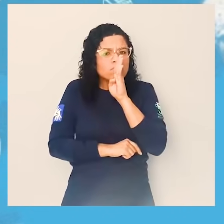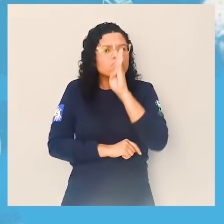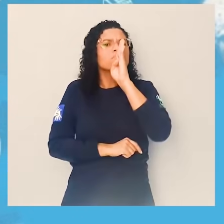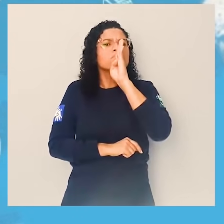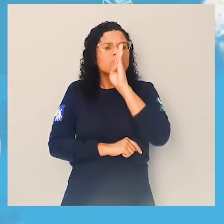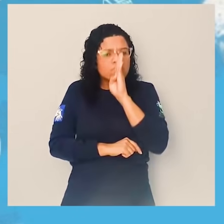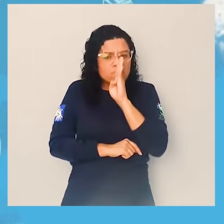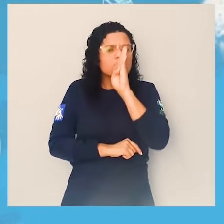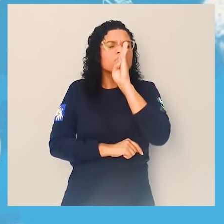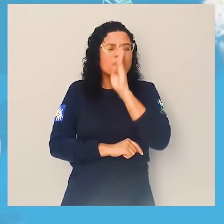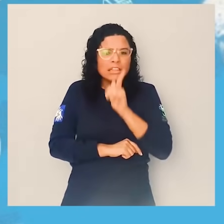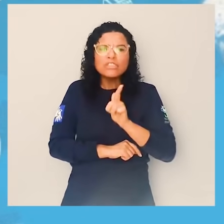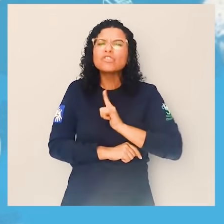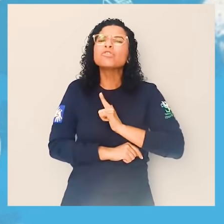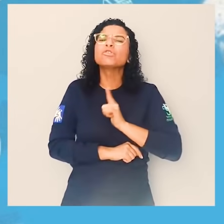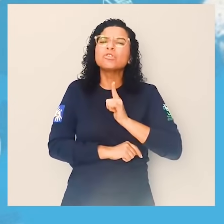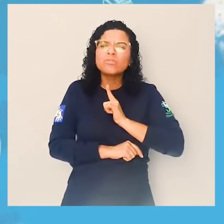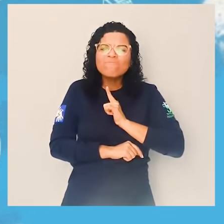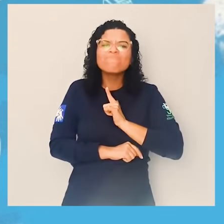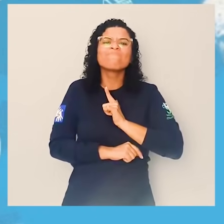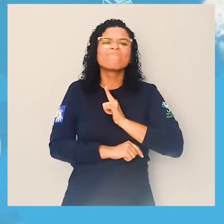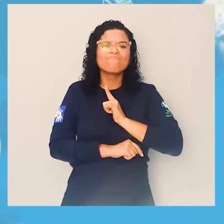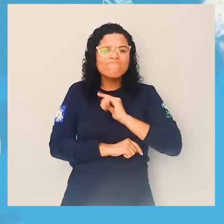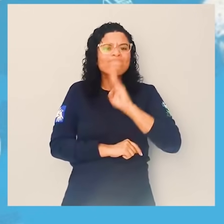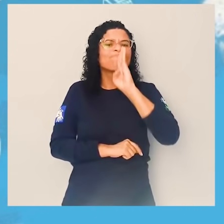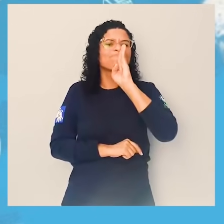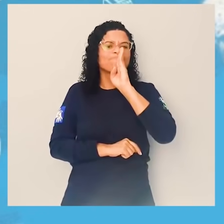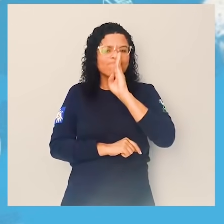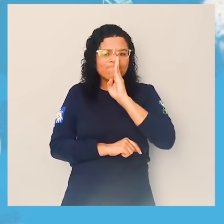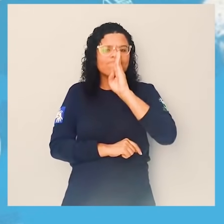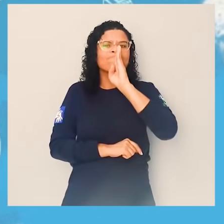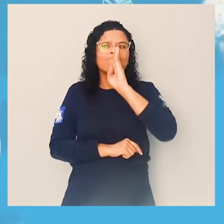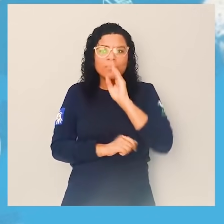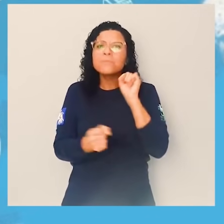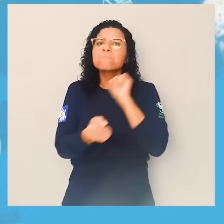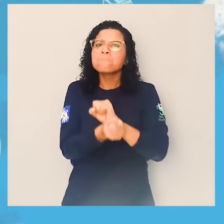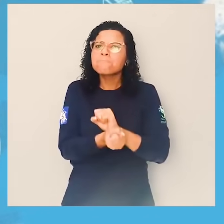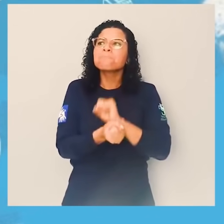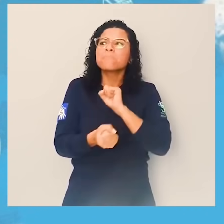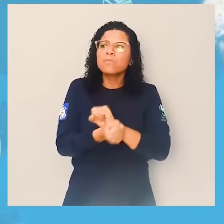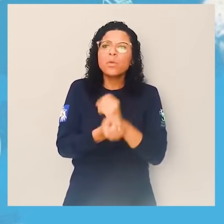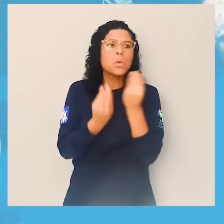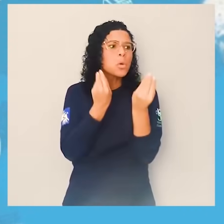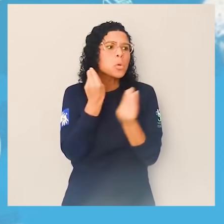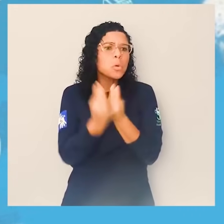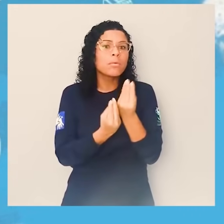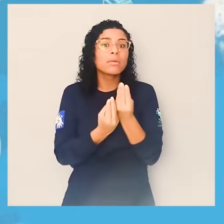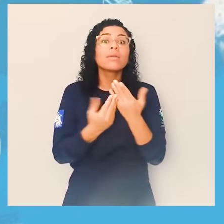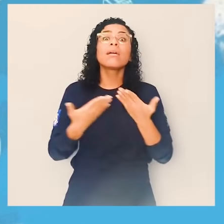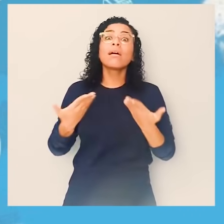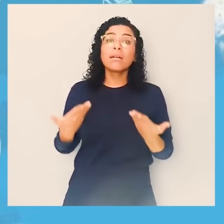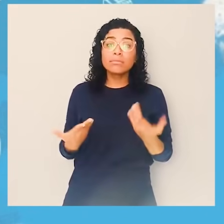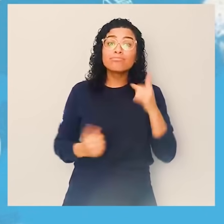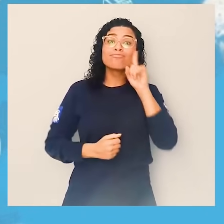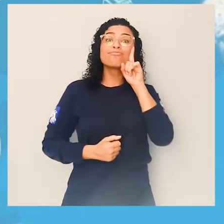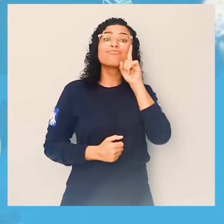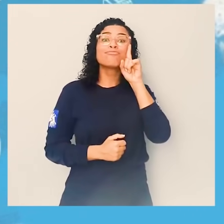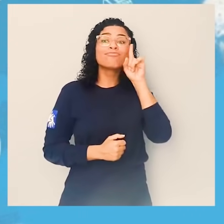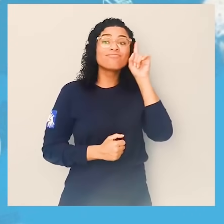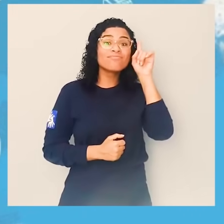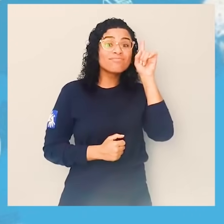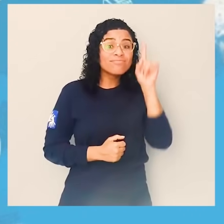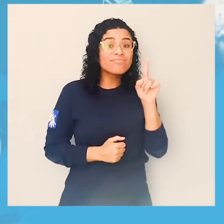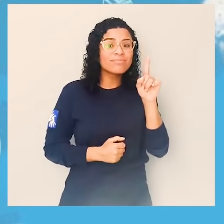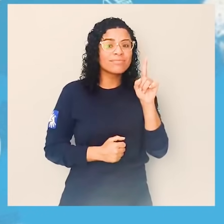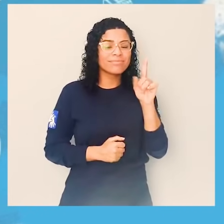era cada vez maior. Todo mundo quieto, esperando que alguma coisa acontecesse. Até que um